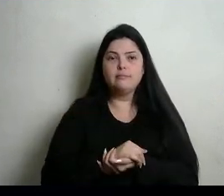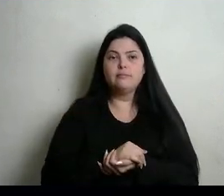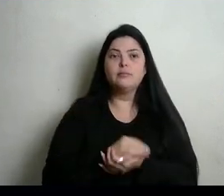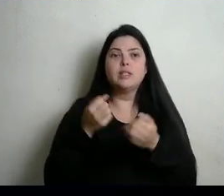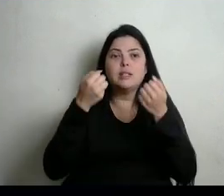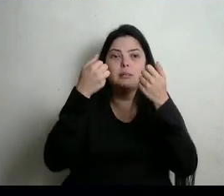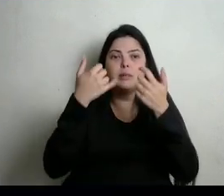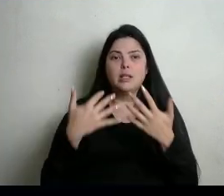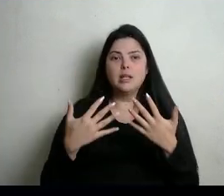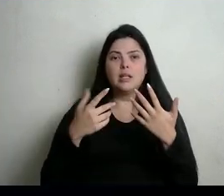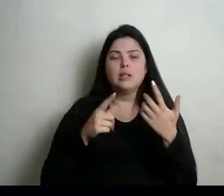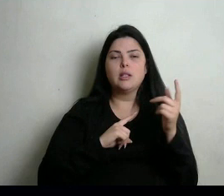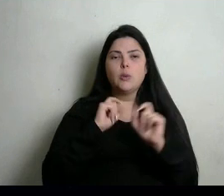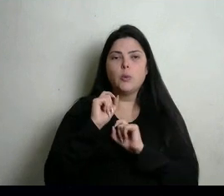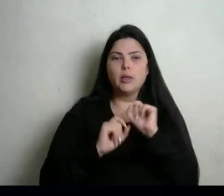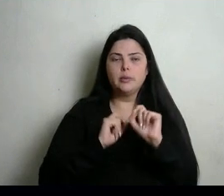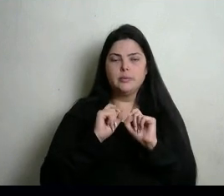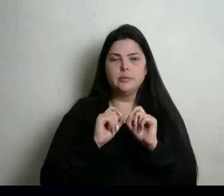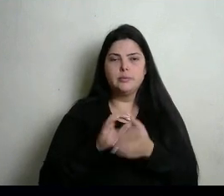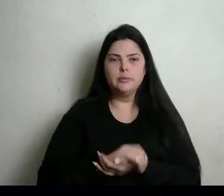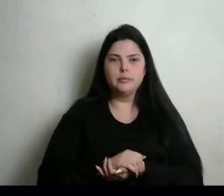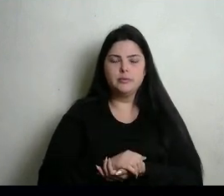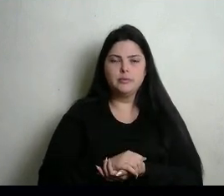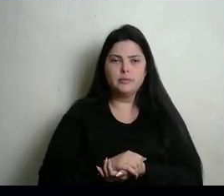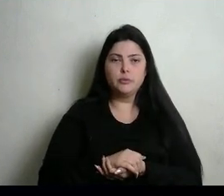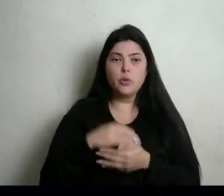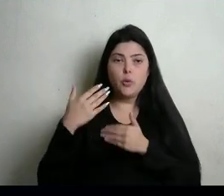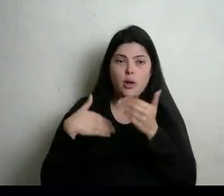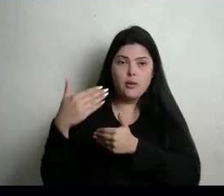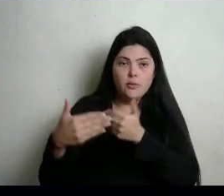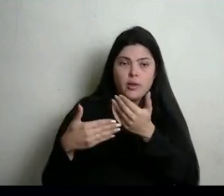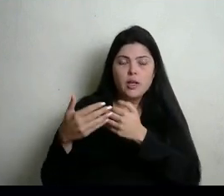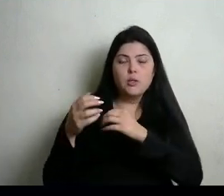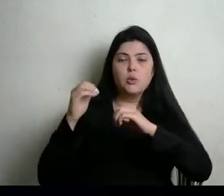temos o seguinte: com o avanço do chat GPT,